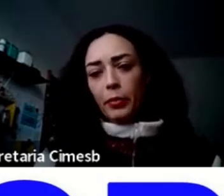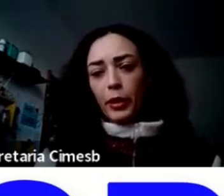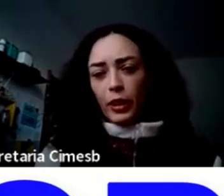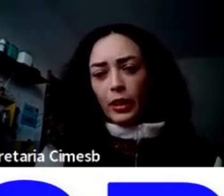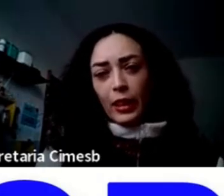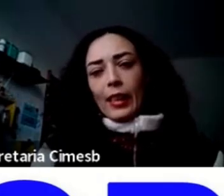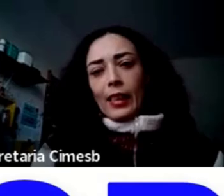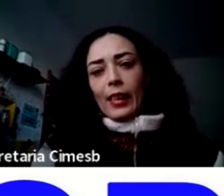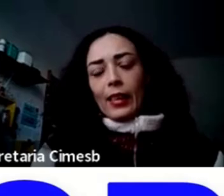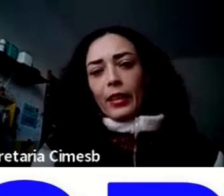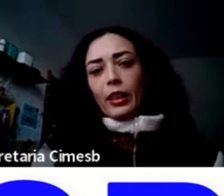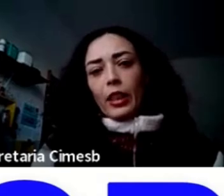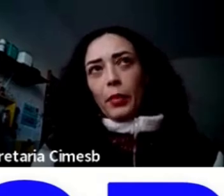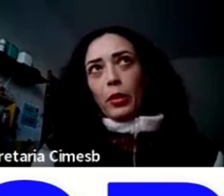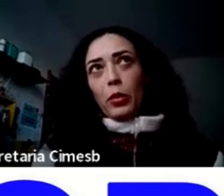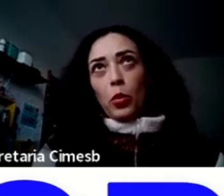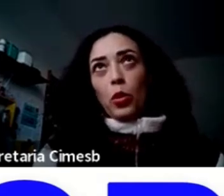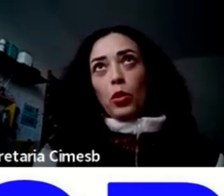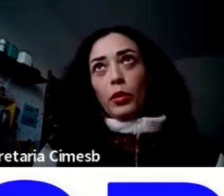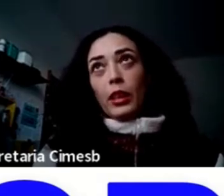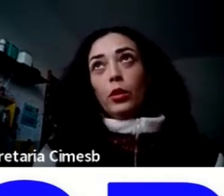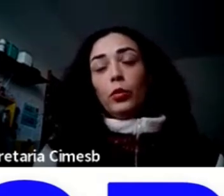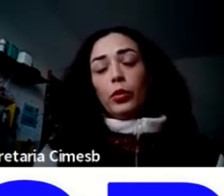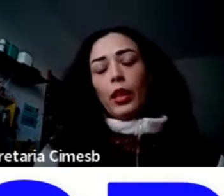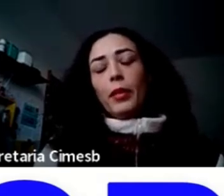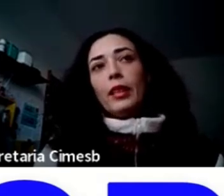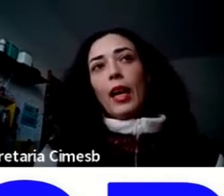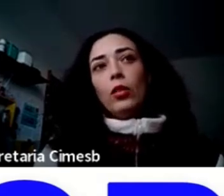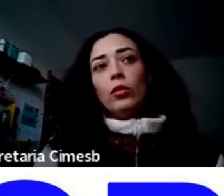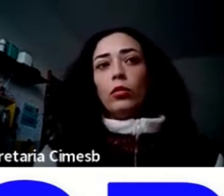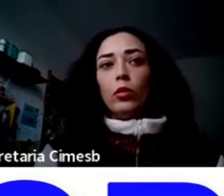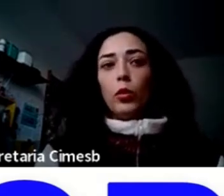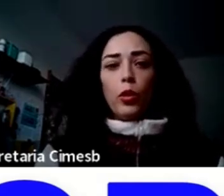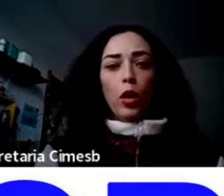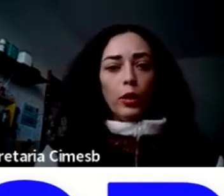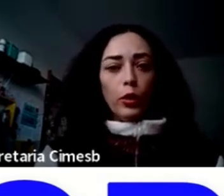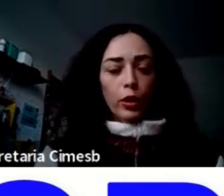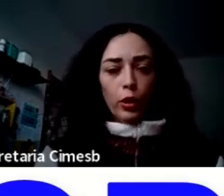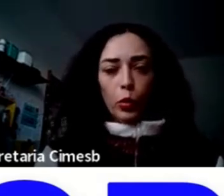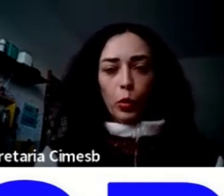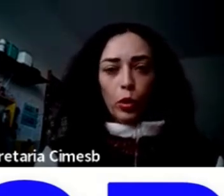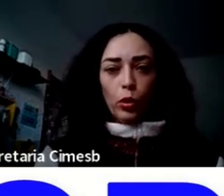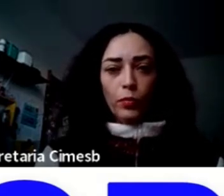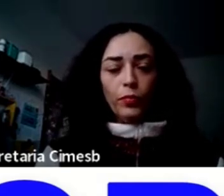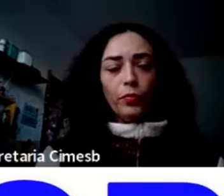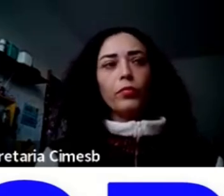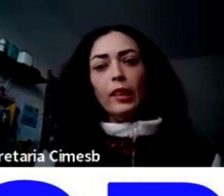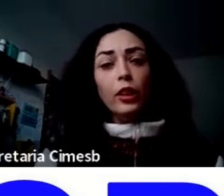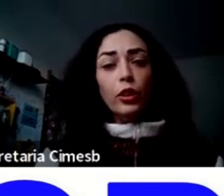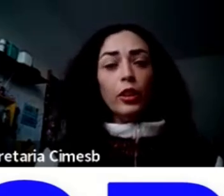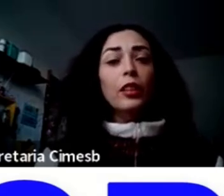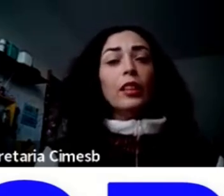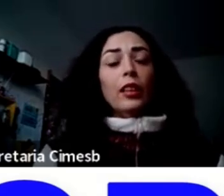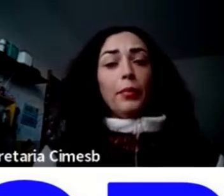sem intérprete. Na verdade, ele passou o ensino fundamental numa escola só de surdo,